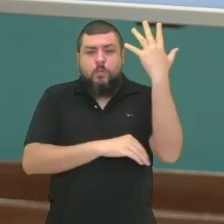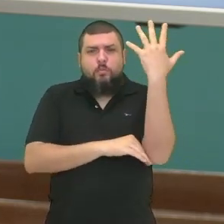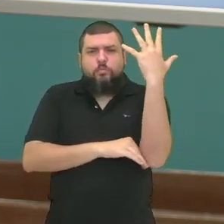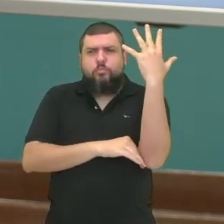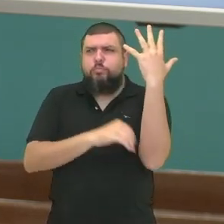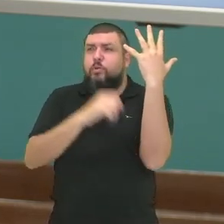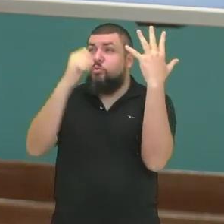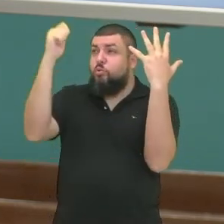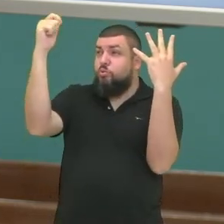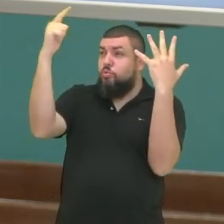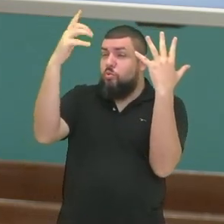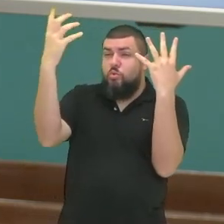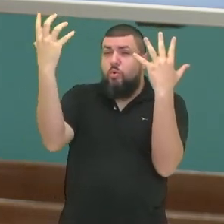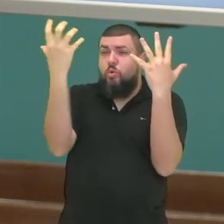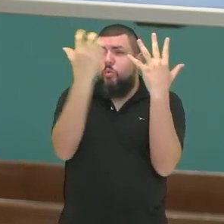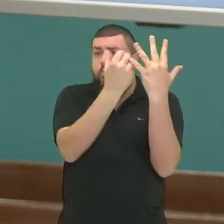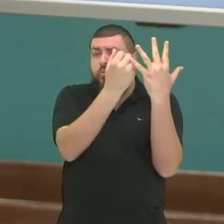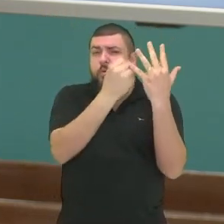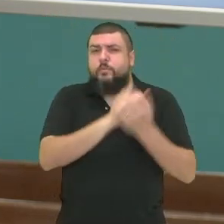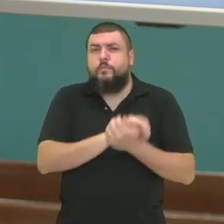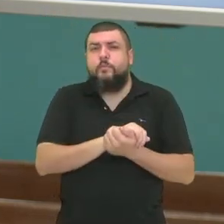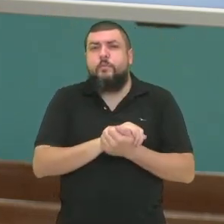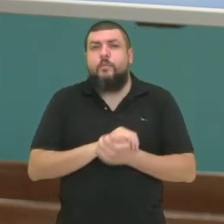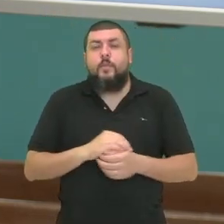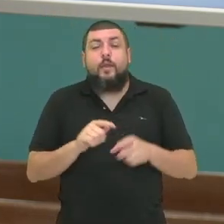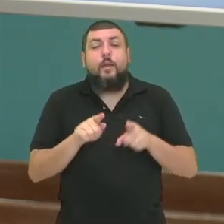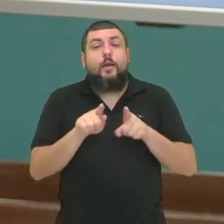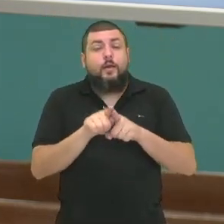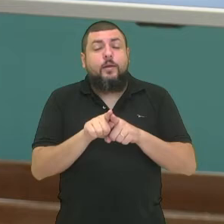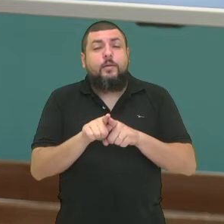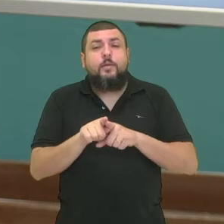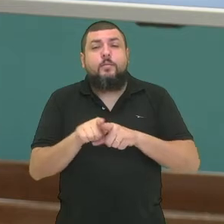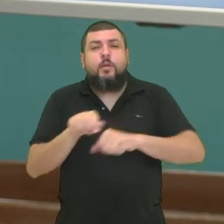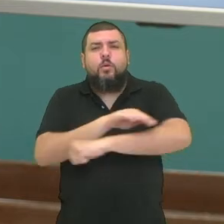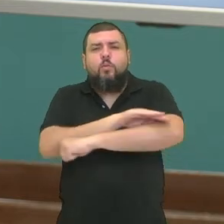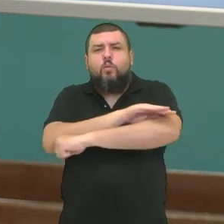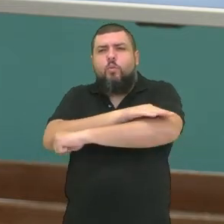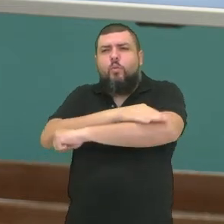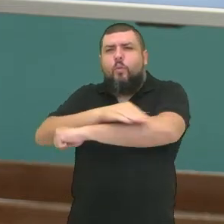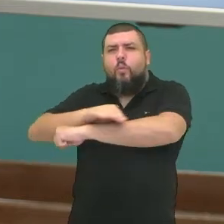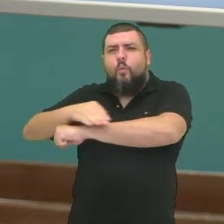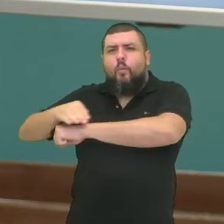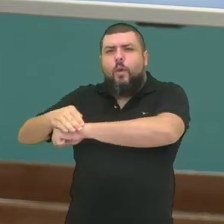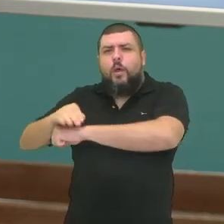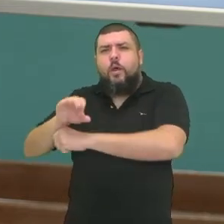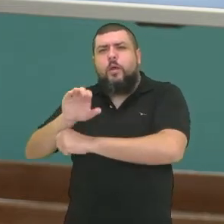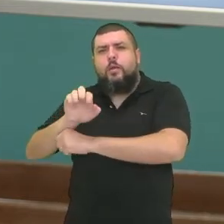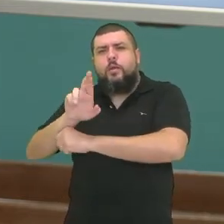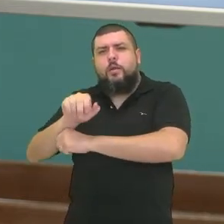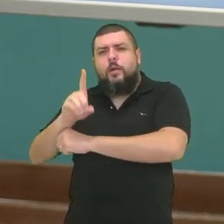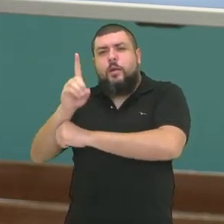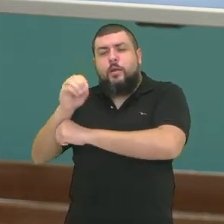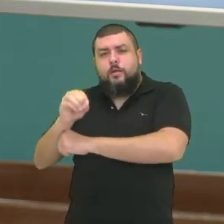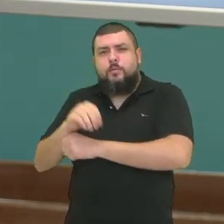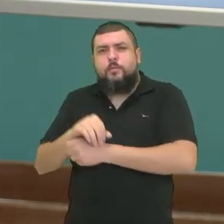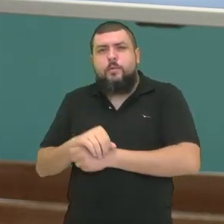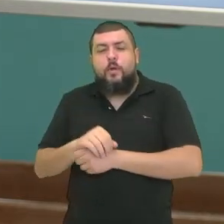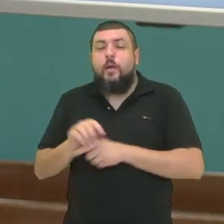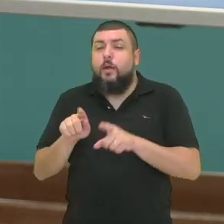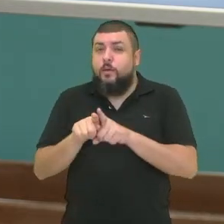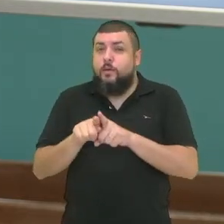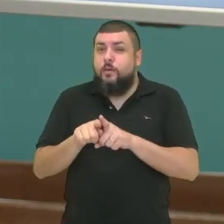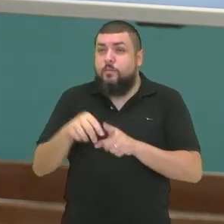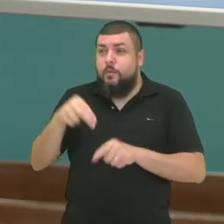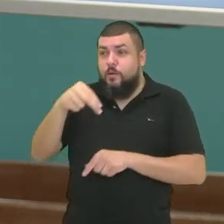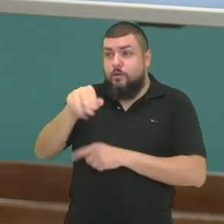solar e assim por diante. Temos também a região do Cerrado do nosso país, plantas adaptadas na região do Nordeste, né, a